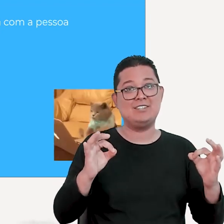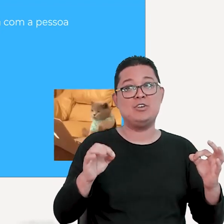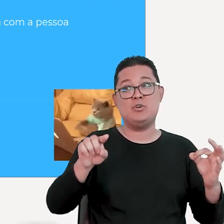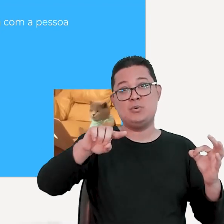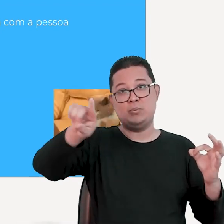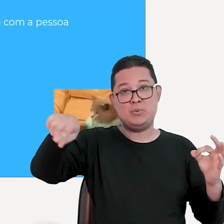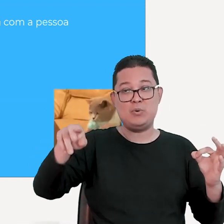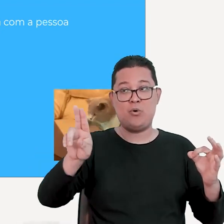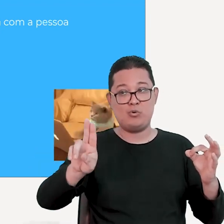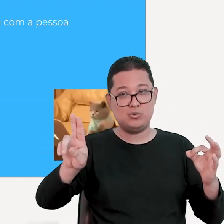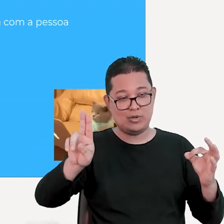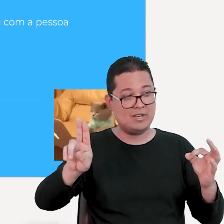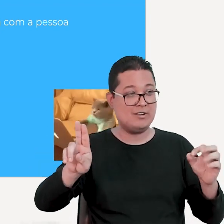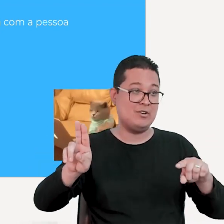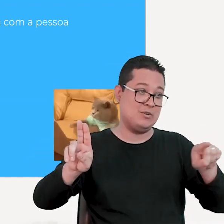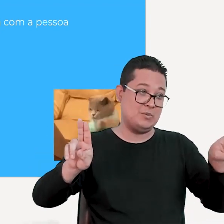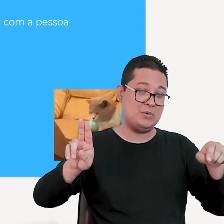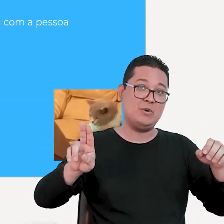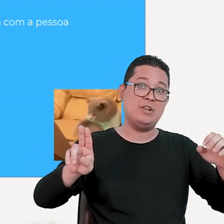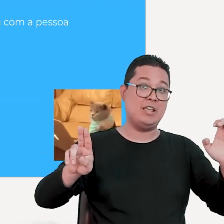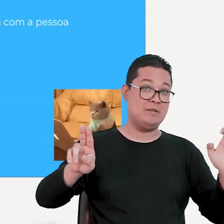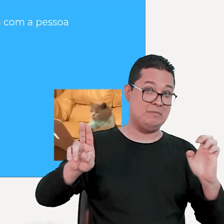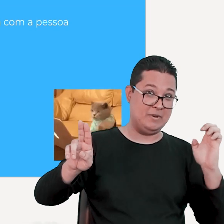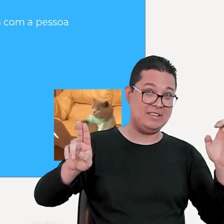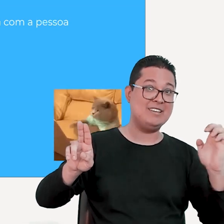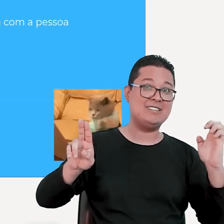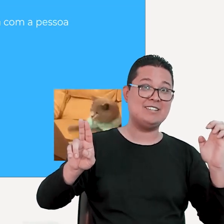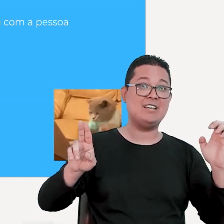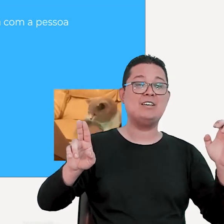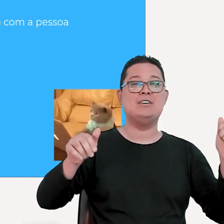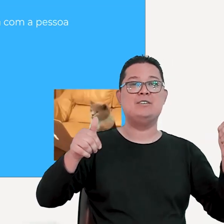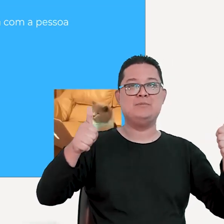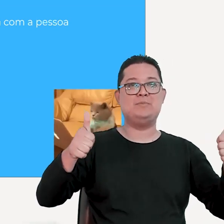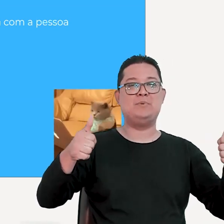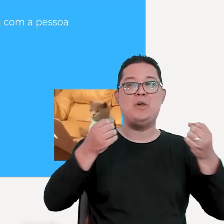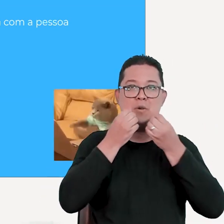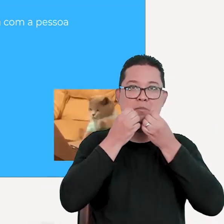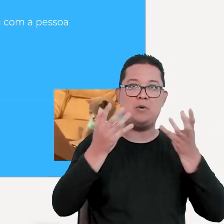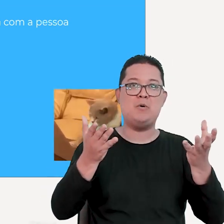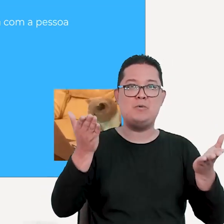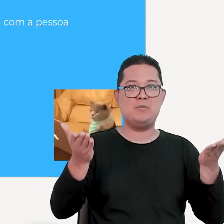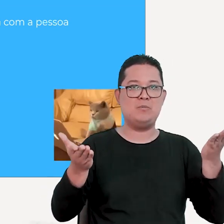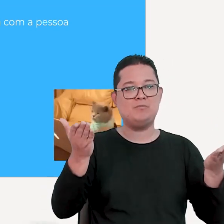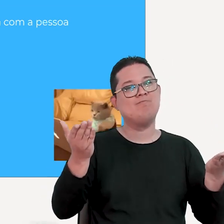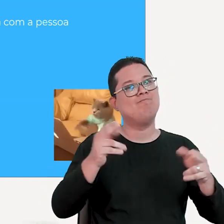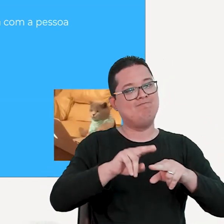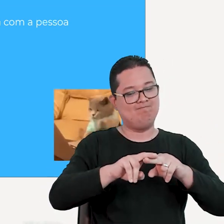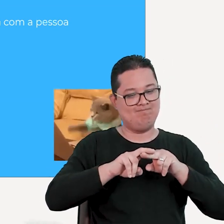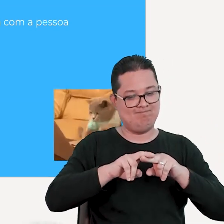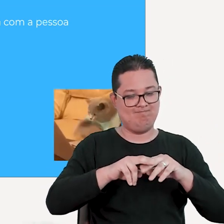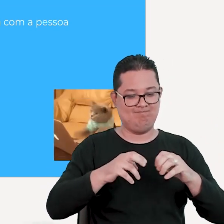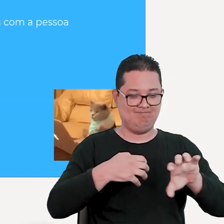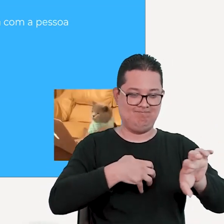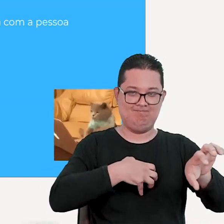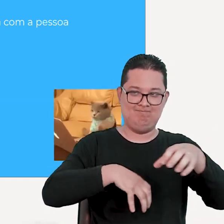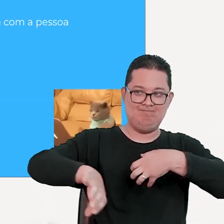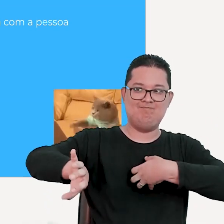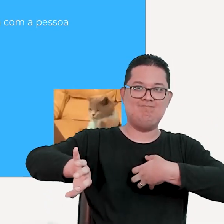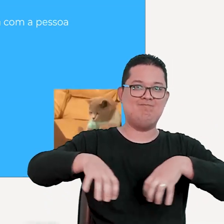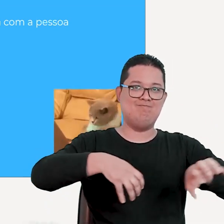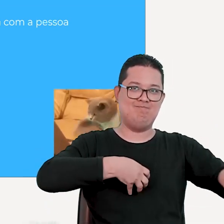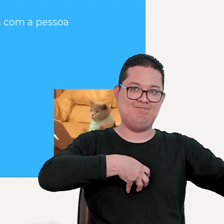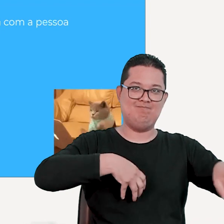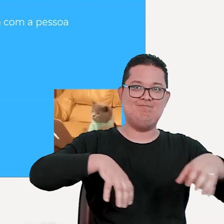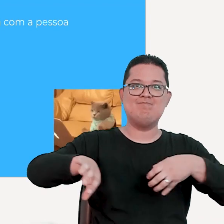esse meio de campo entre a empresa e a pessoa usuária. Por isso que eu gosto muito de falar sobre empatia. E a gente também vai ver alguns